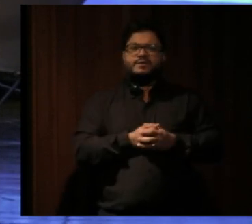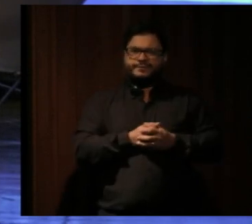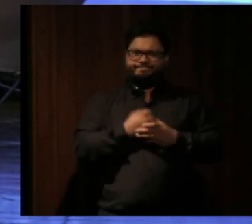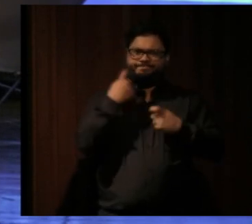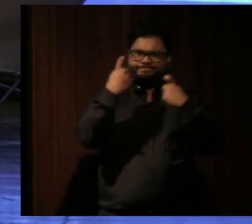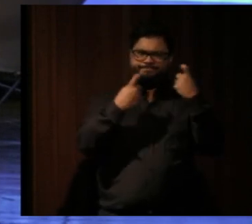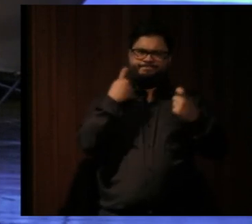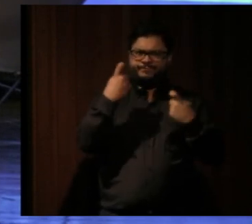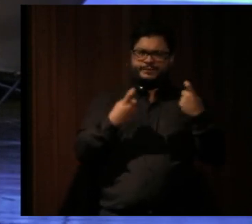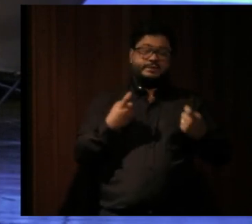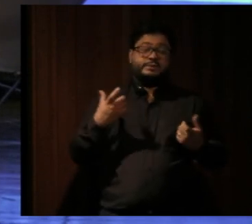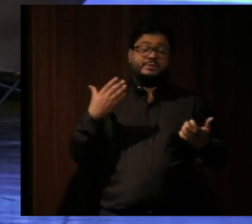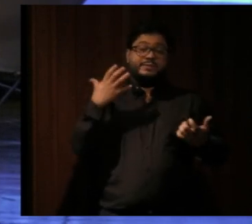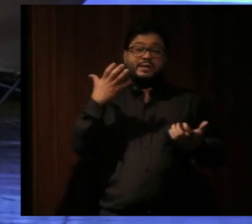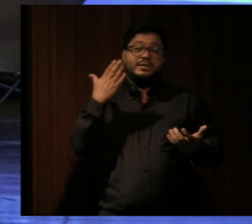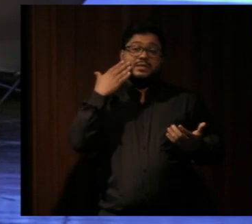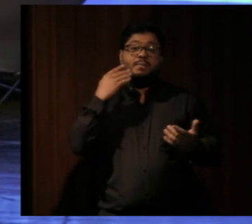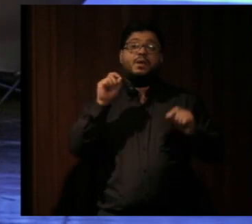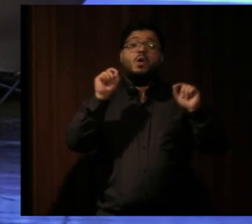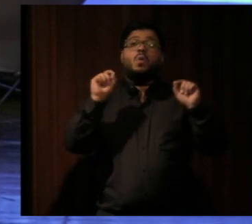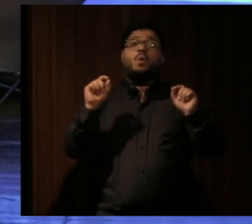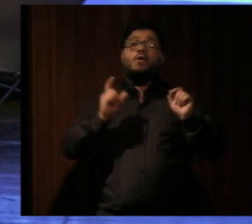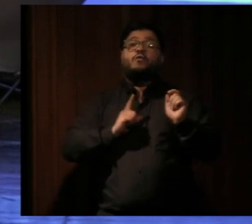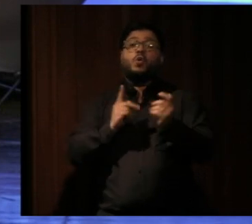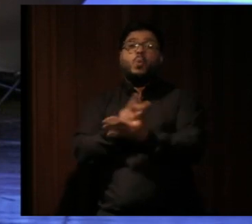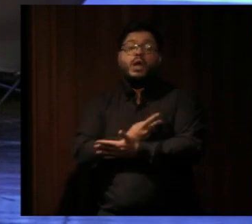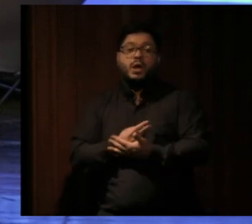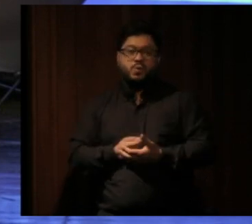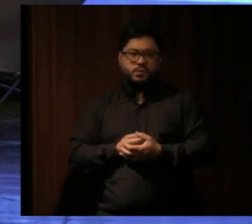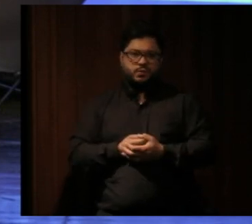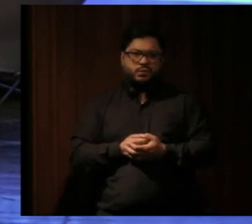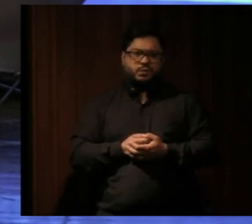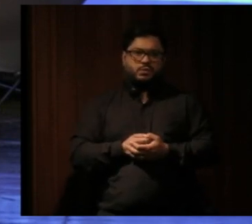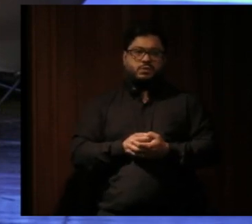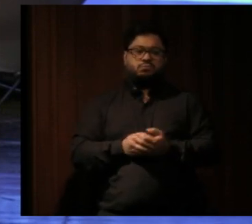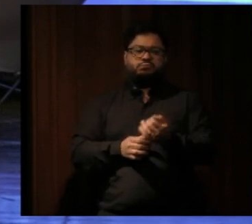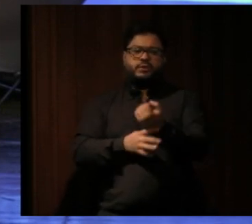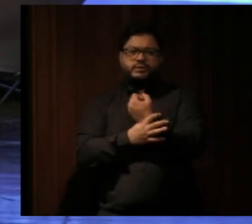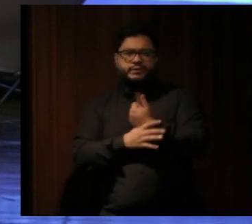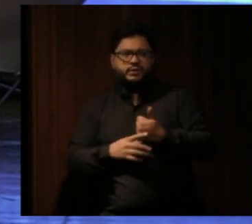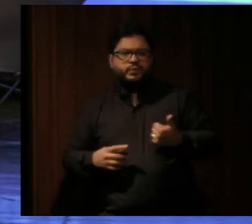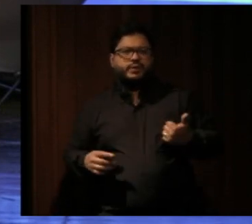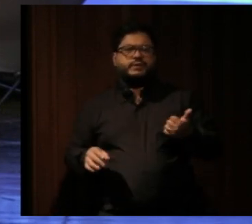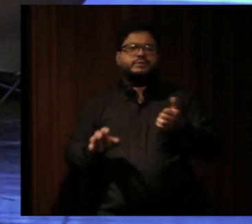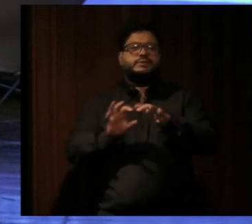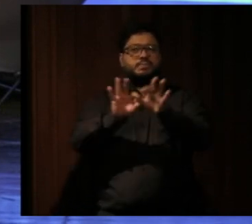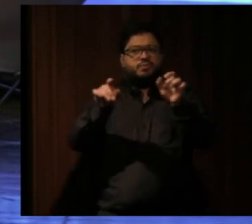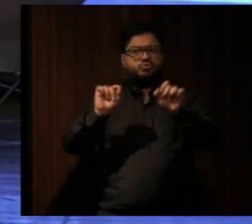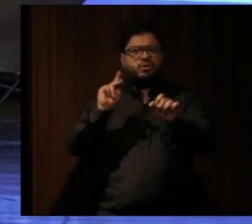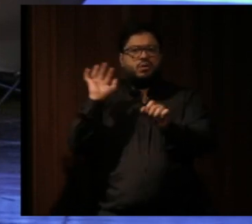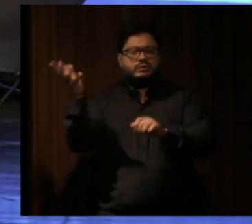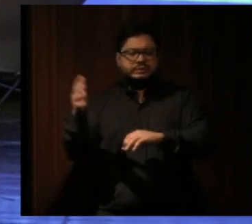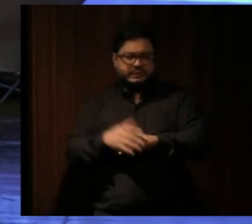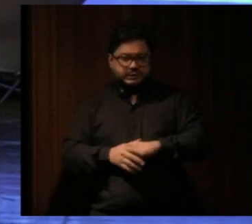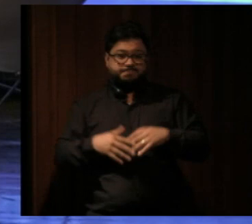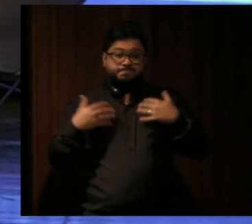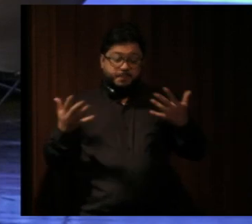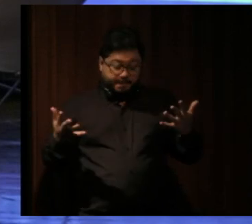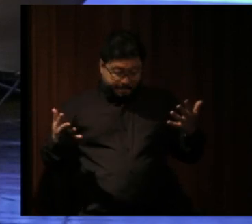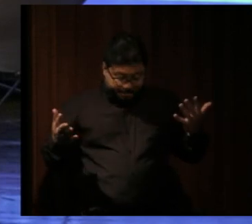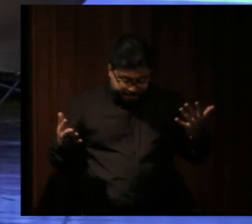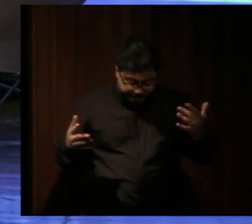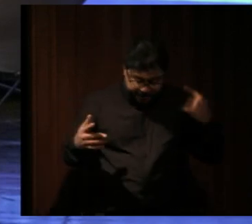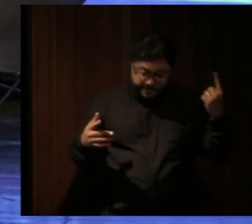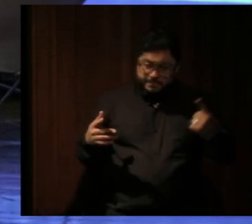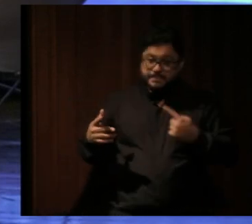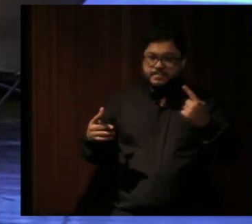preocupada ela quer saber qual foi o erro eh na segurança que permitiu aquilo ali então a